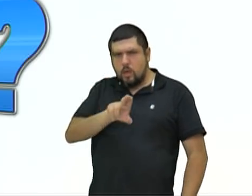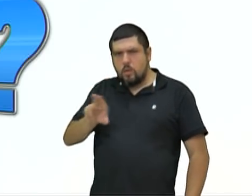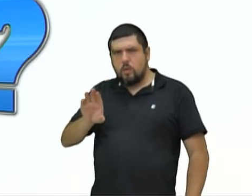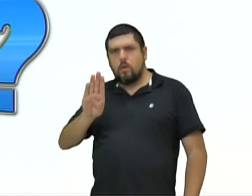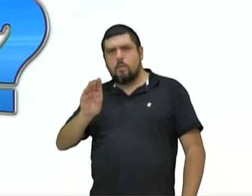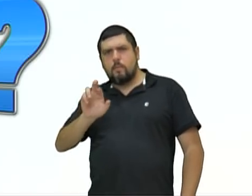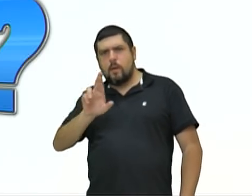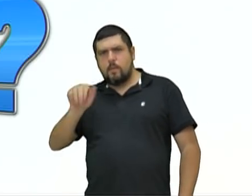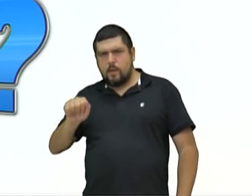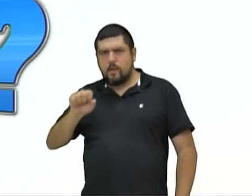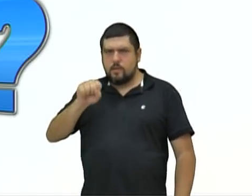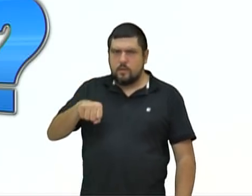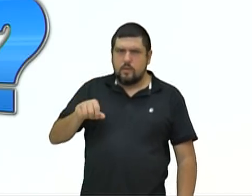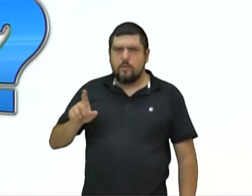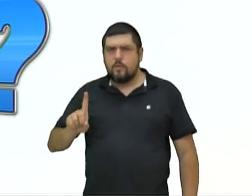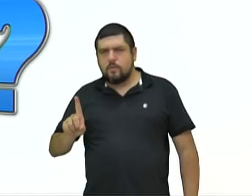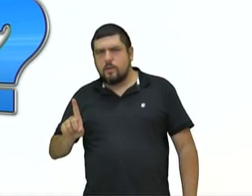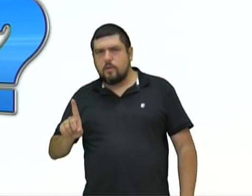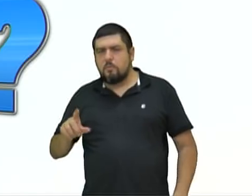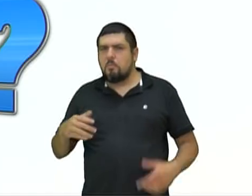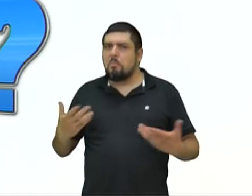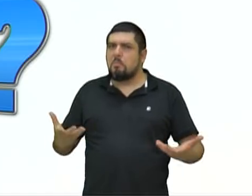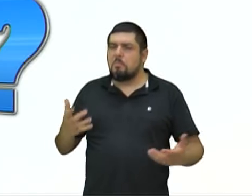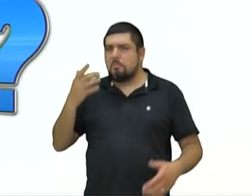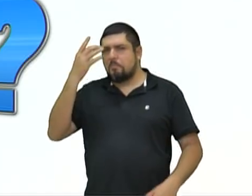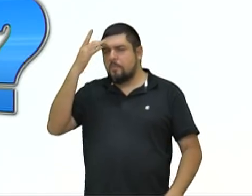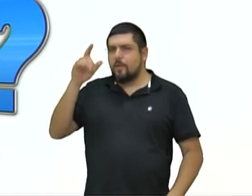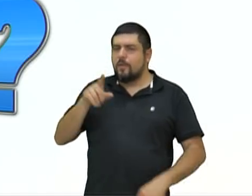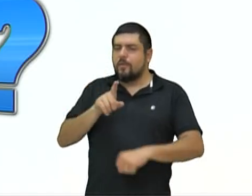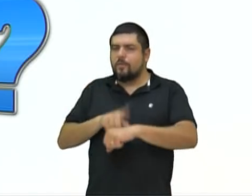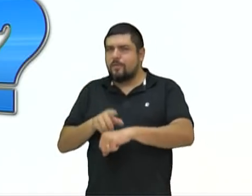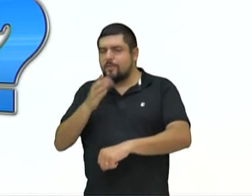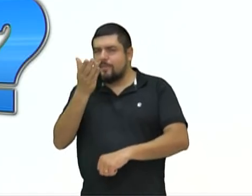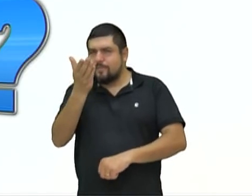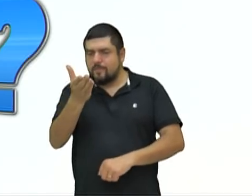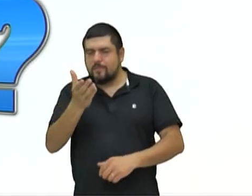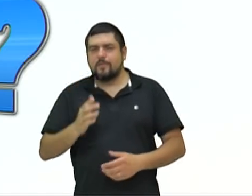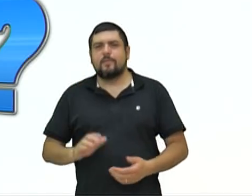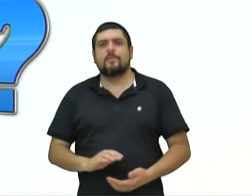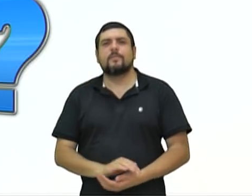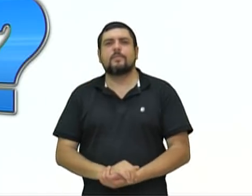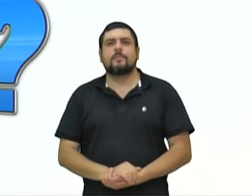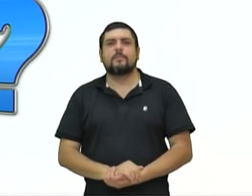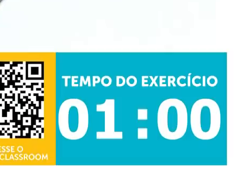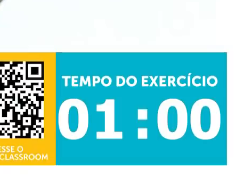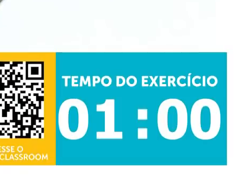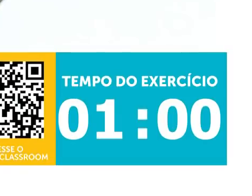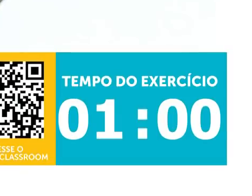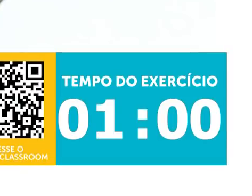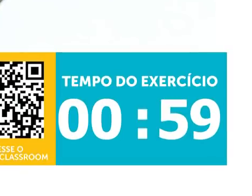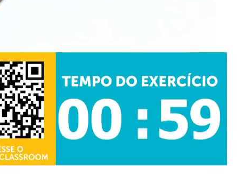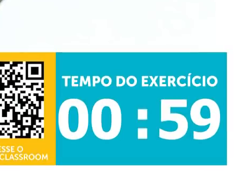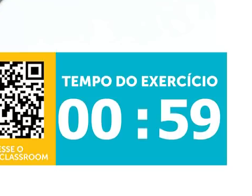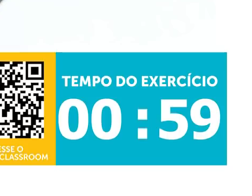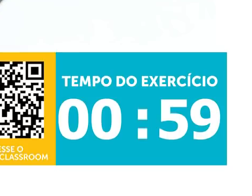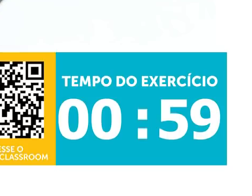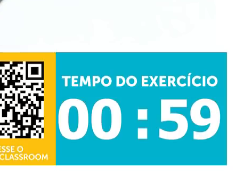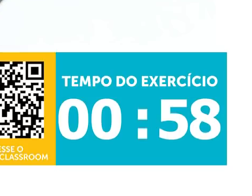ou não? Não sei, hein? Tempinho para vocês. Já volto com a resposta.